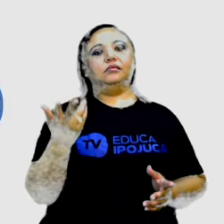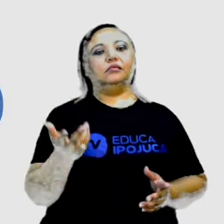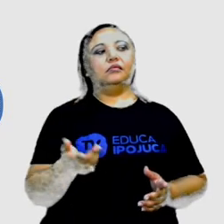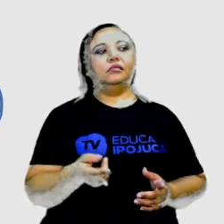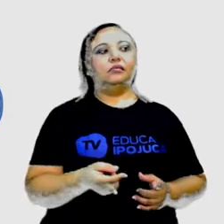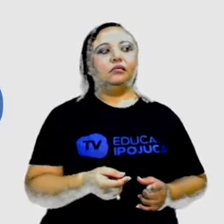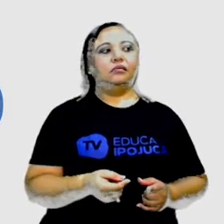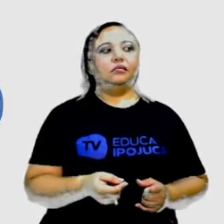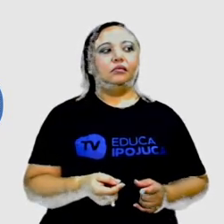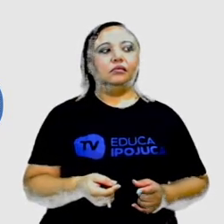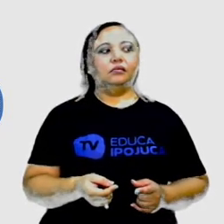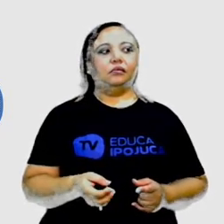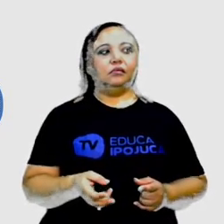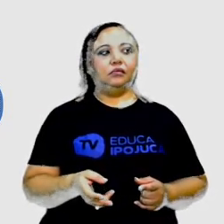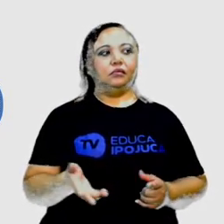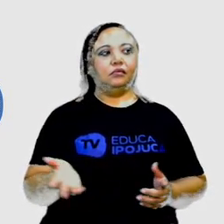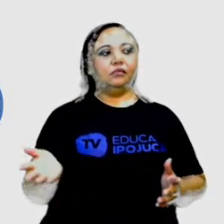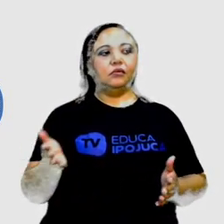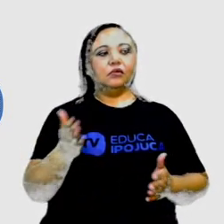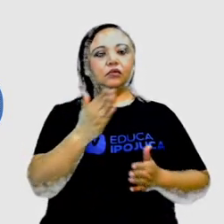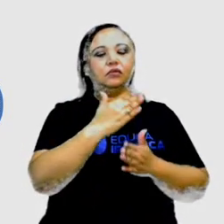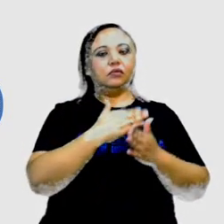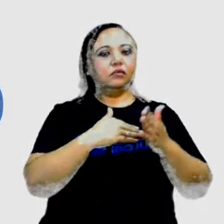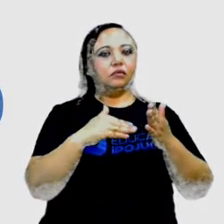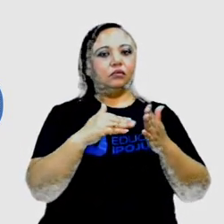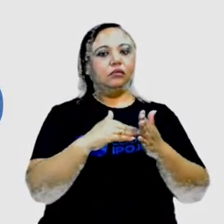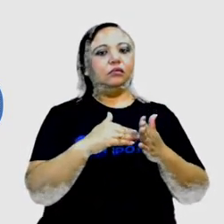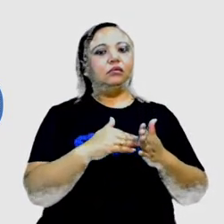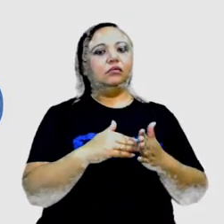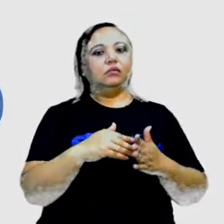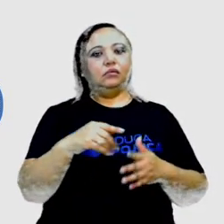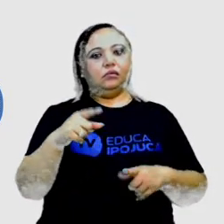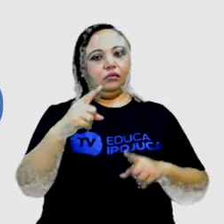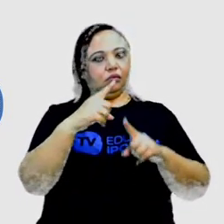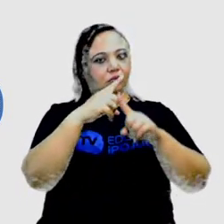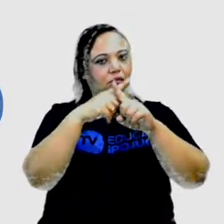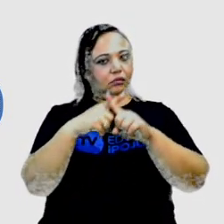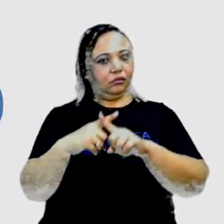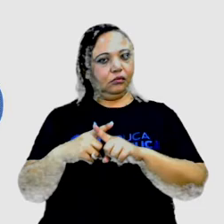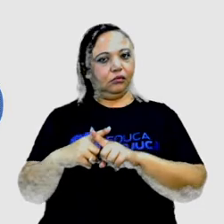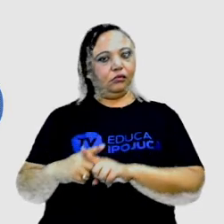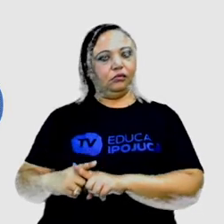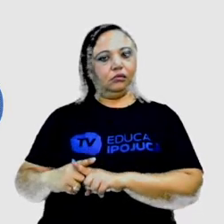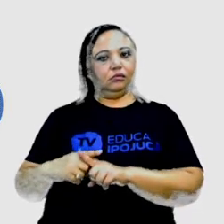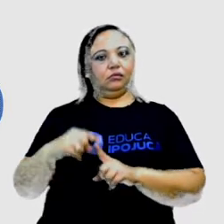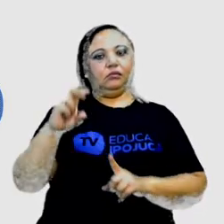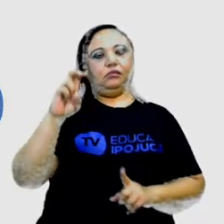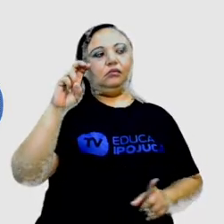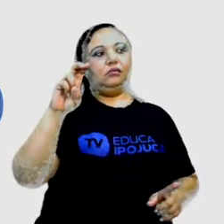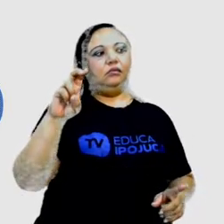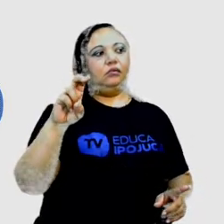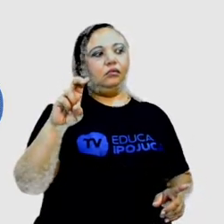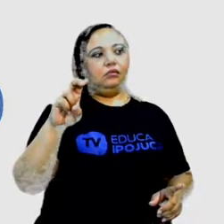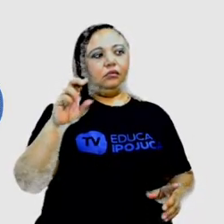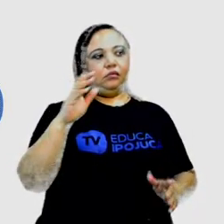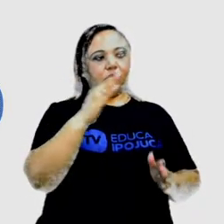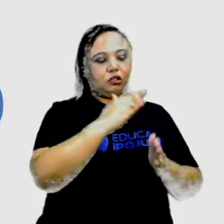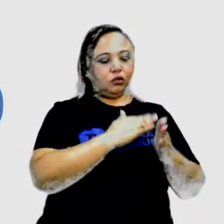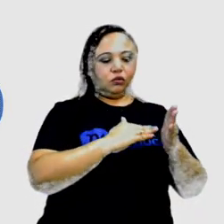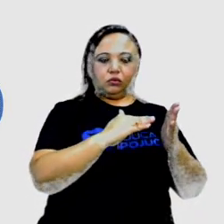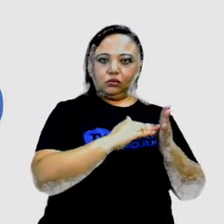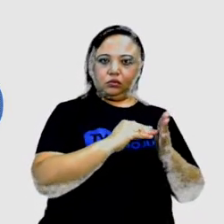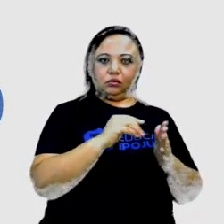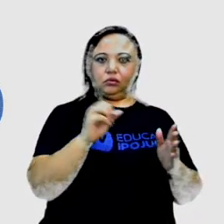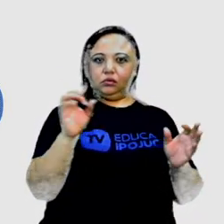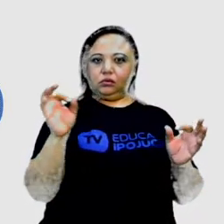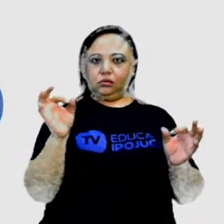marcado. Quais são todos os outros números que são múltiplos de 5? São todos aqueles que terminam em 5 ou